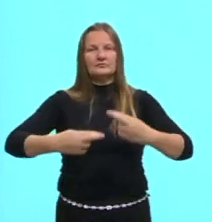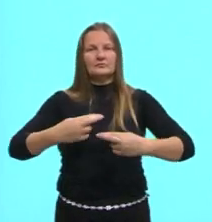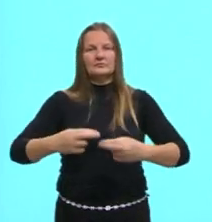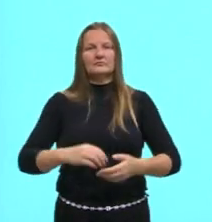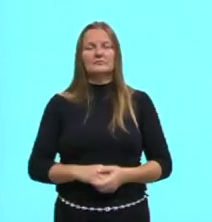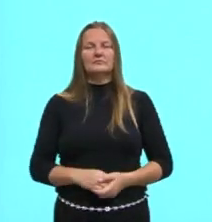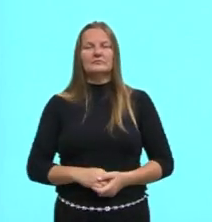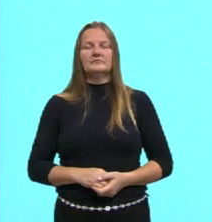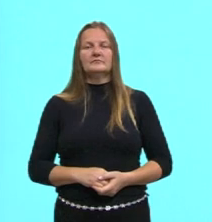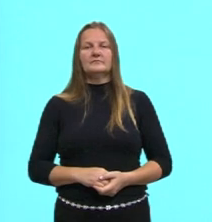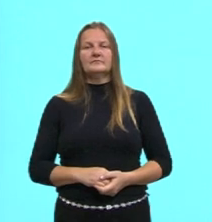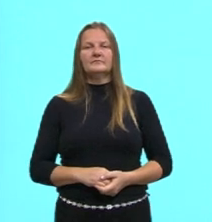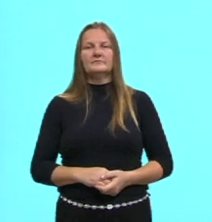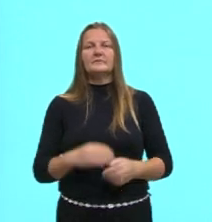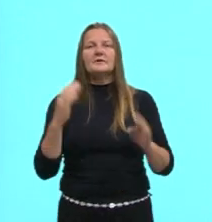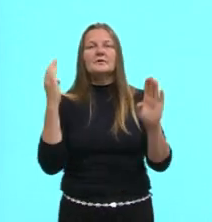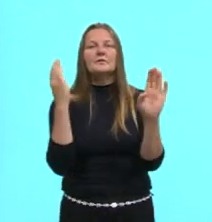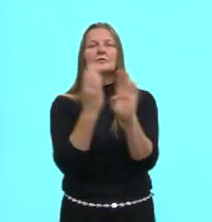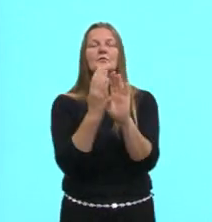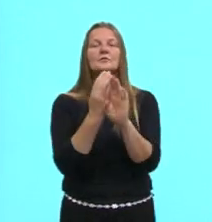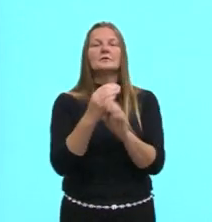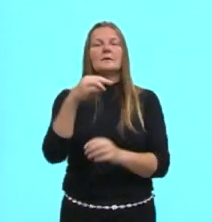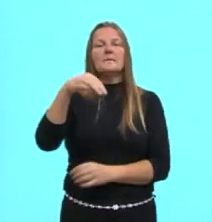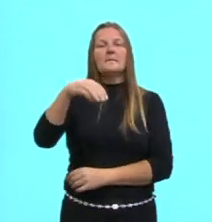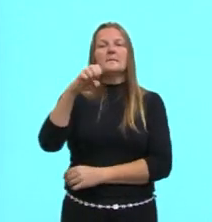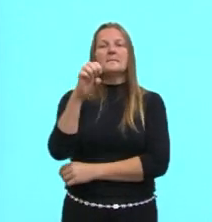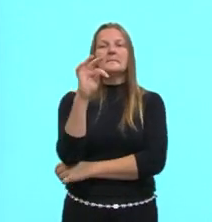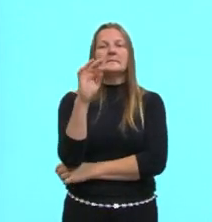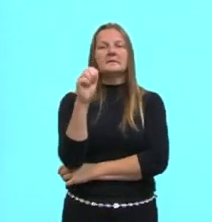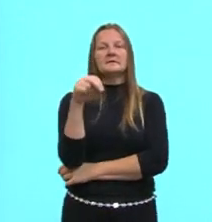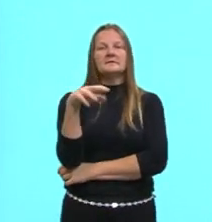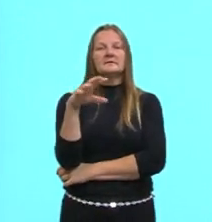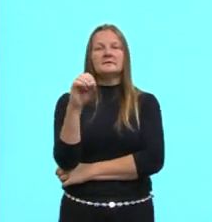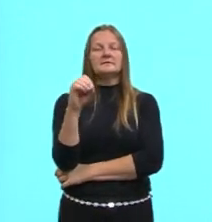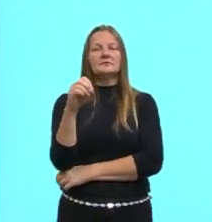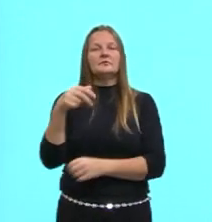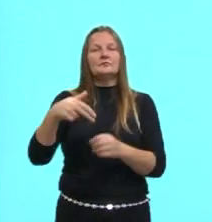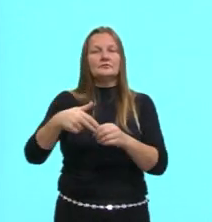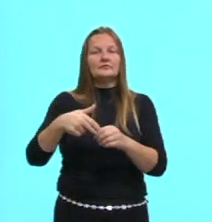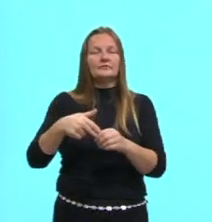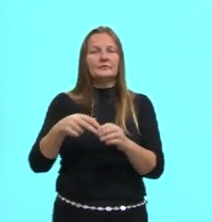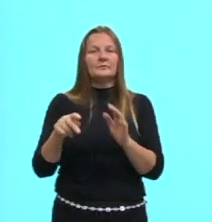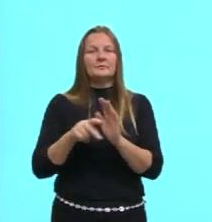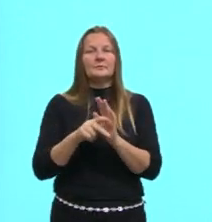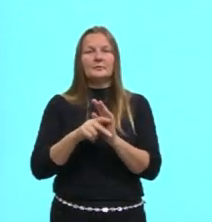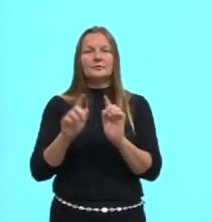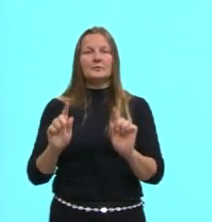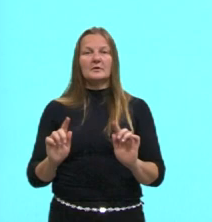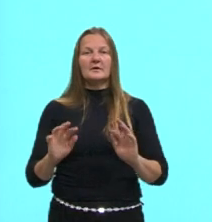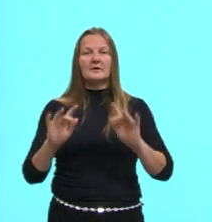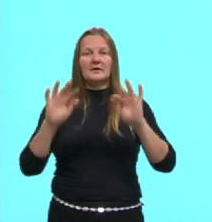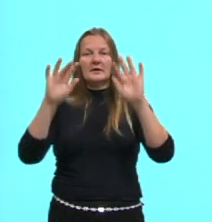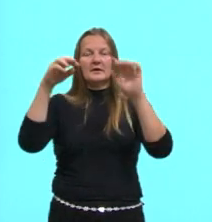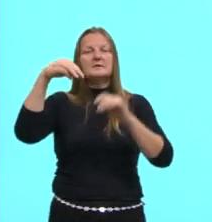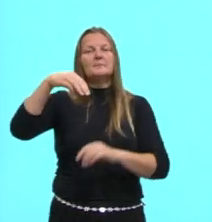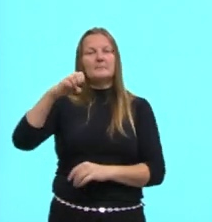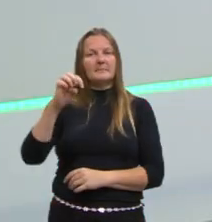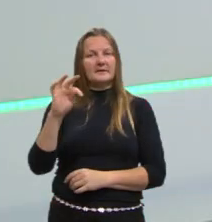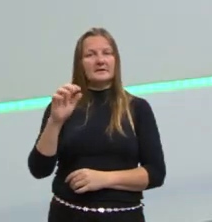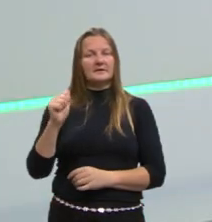e o metano a gente sabe também que o metano ele é combustível por Excelência né o gás metano ele é utilizado como